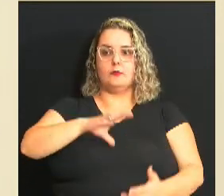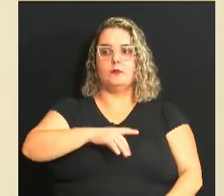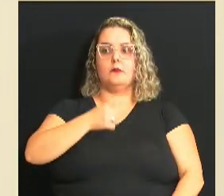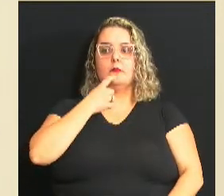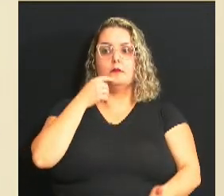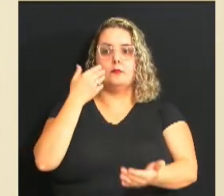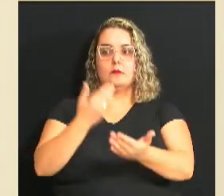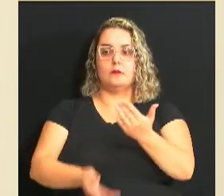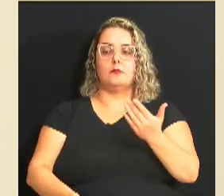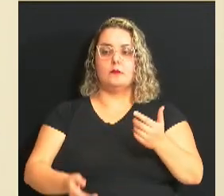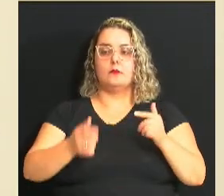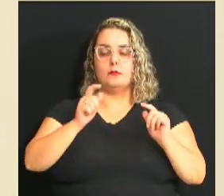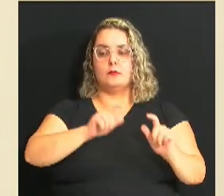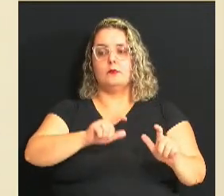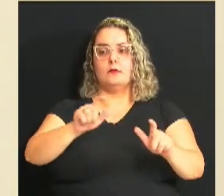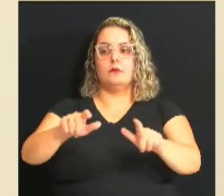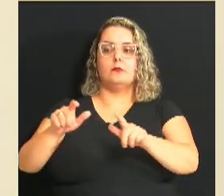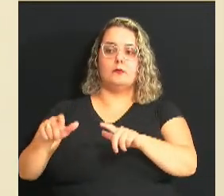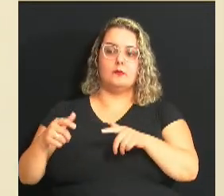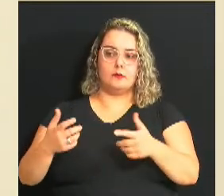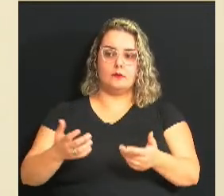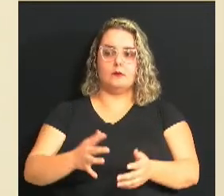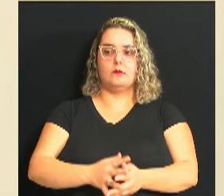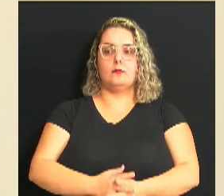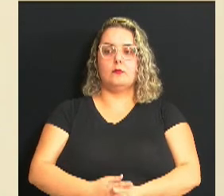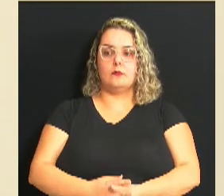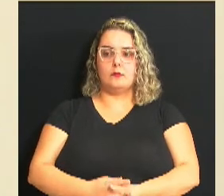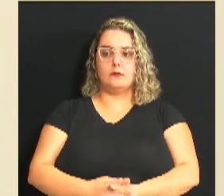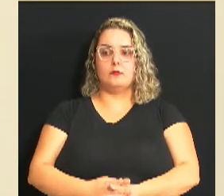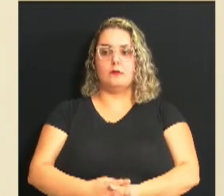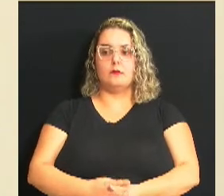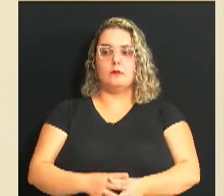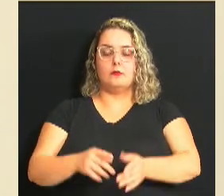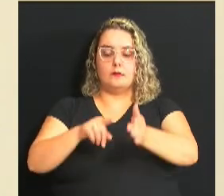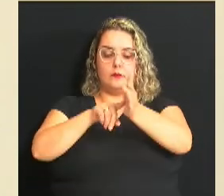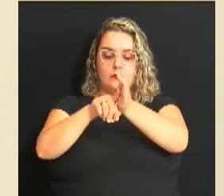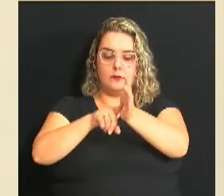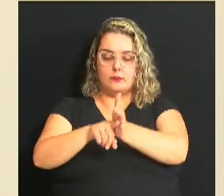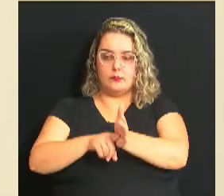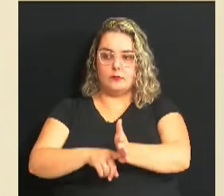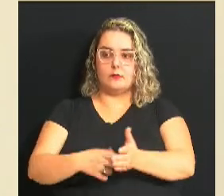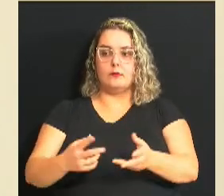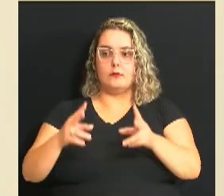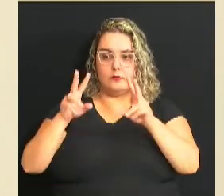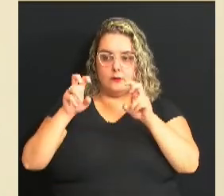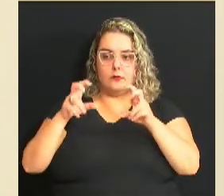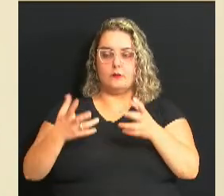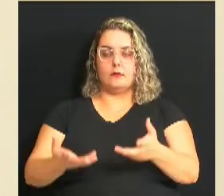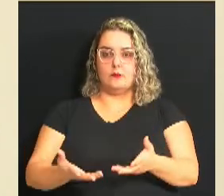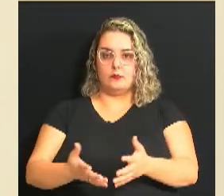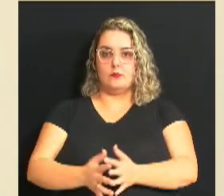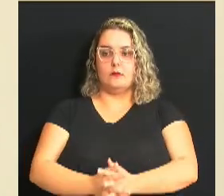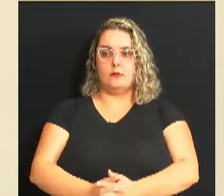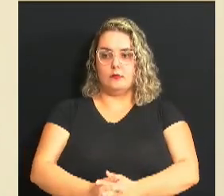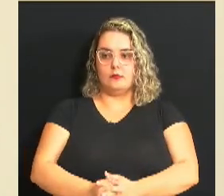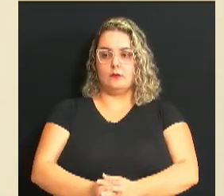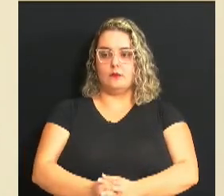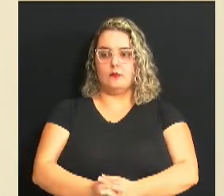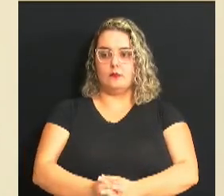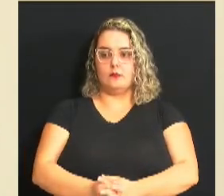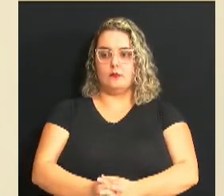nos territórios, que foi levantado aqui como tema, né, a partir nessa